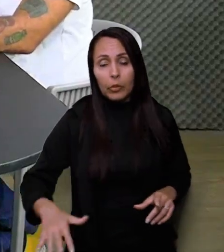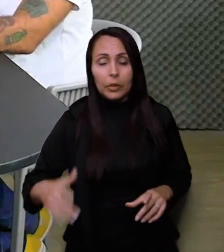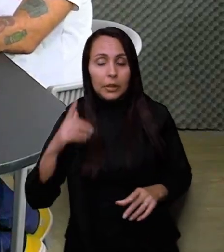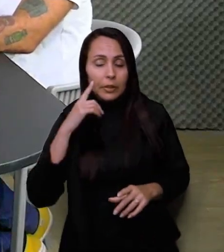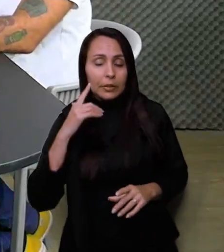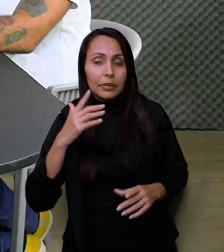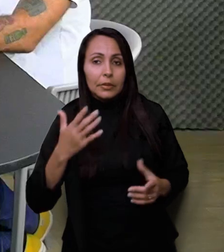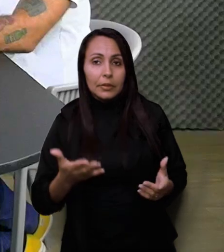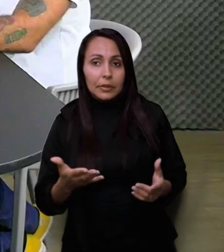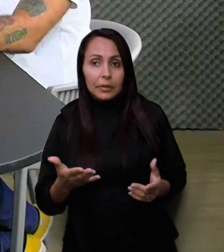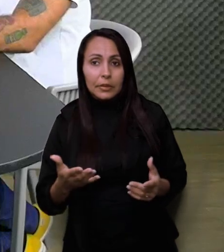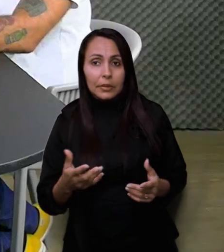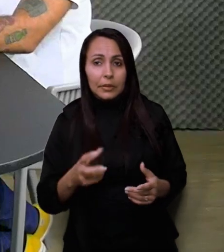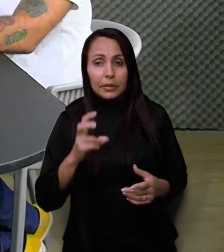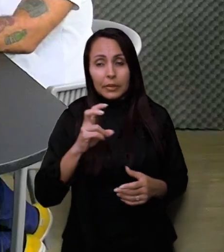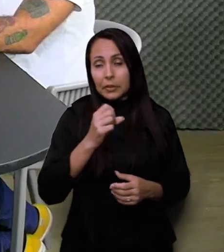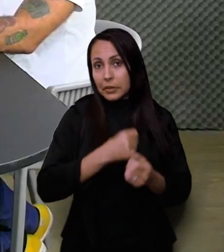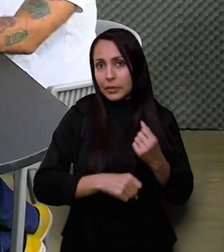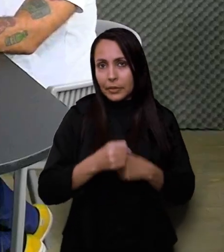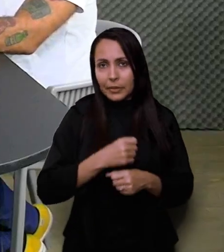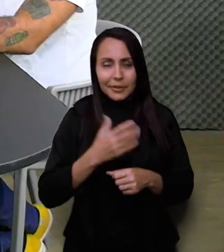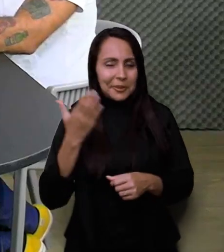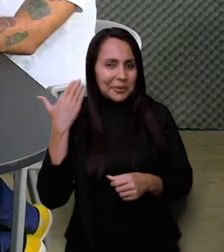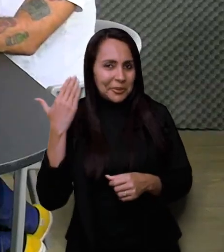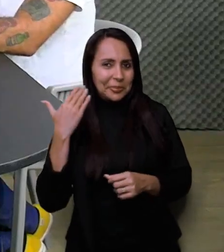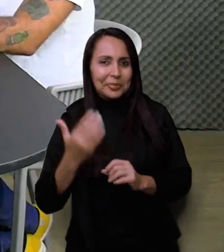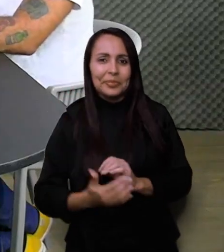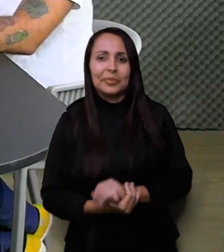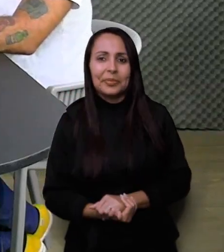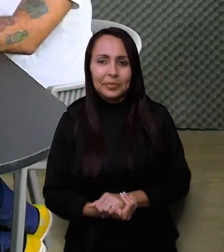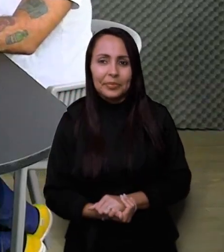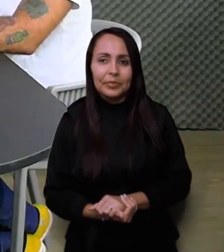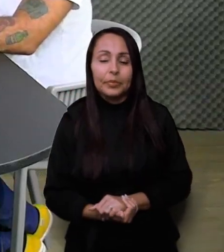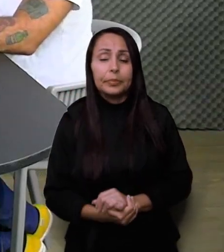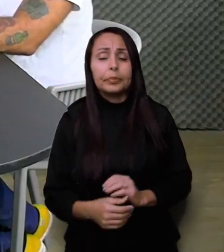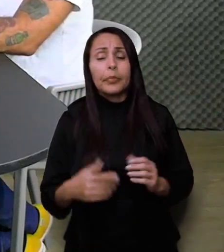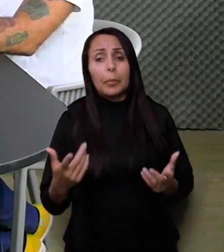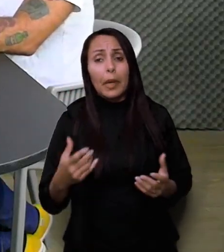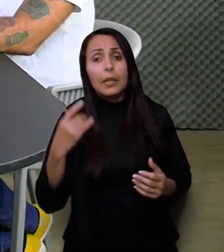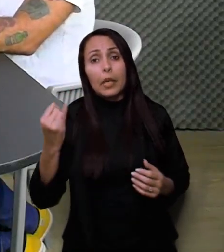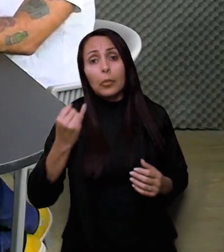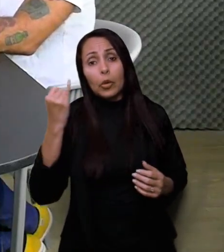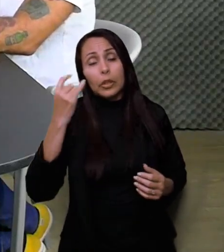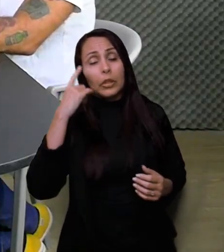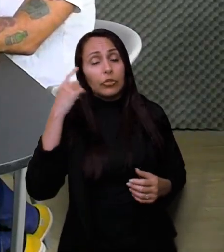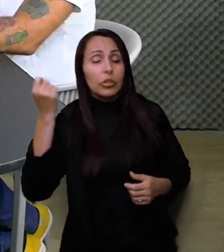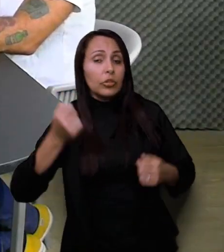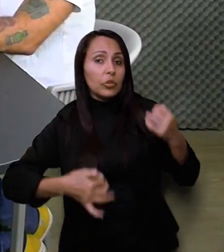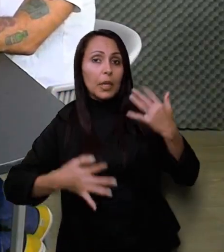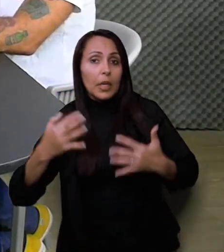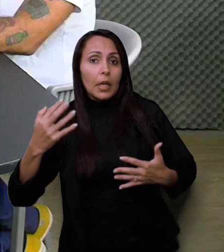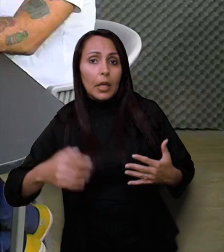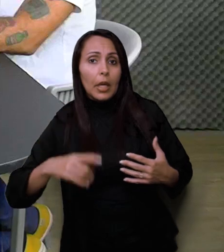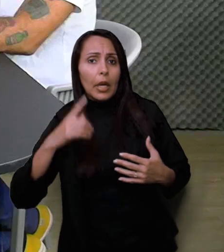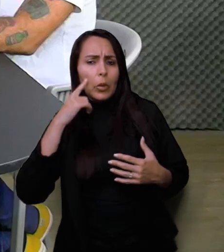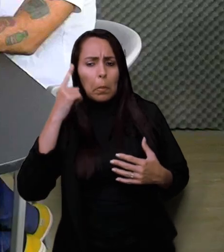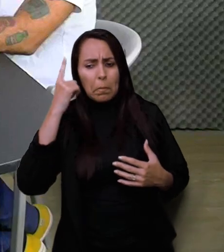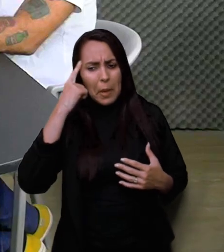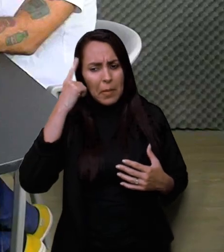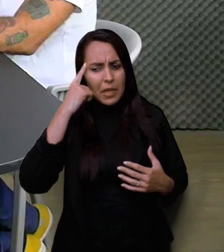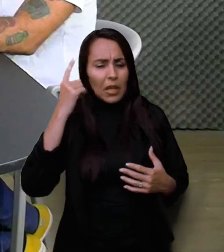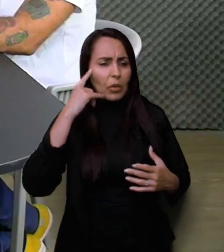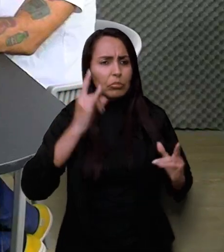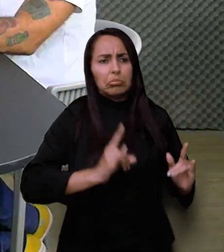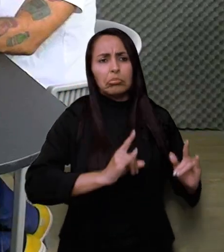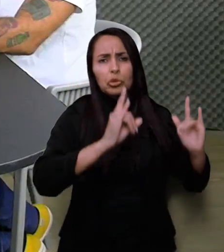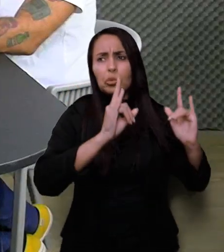Claro, uns 5 anos atrás, né? Mas é interessante a gente falar por isso. Eu não tinha pensado nessa coisa dos prédios mesmo, Não. da